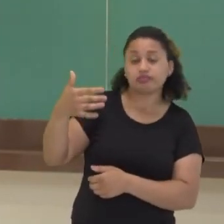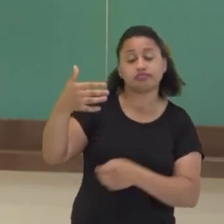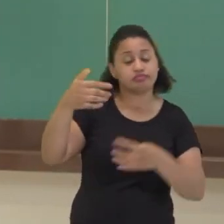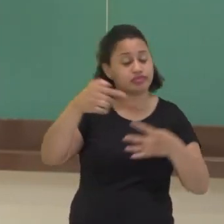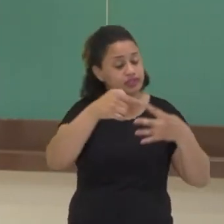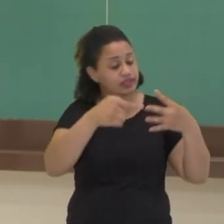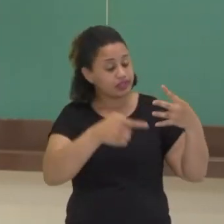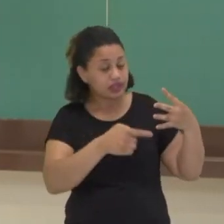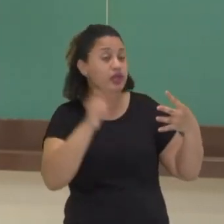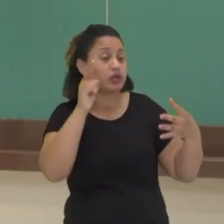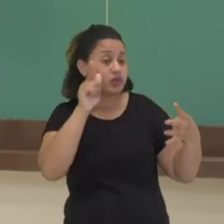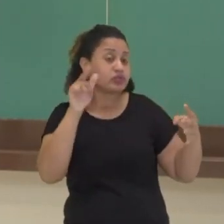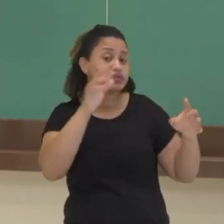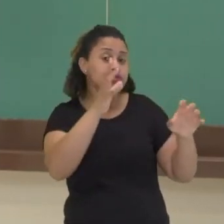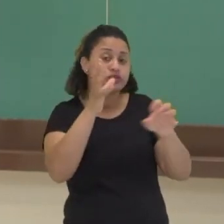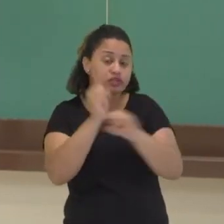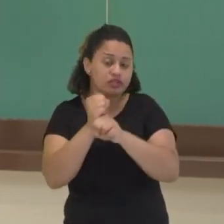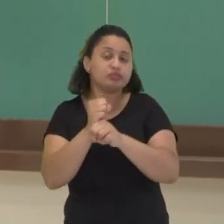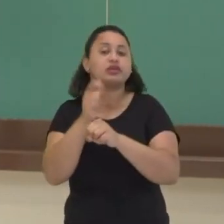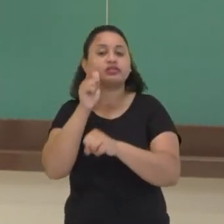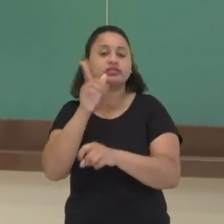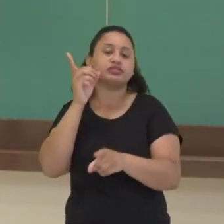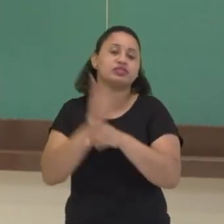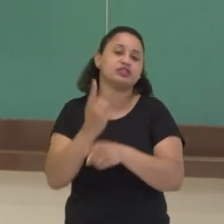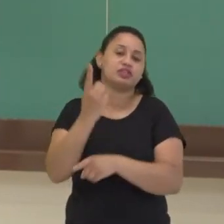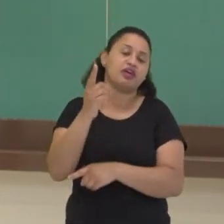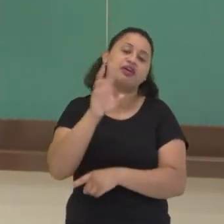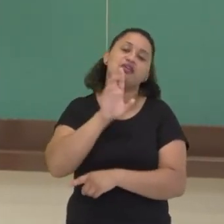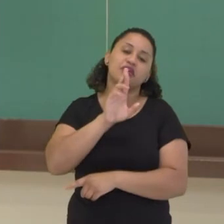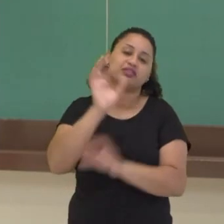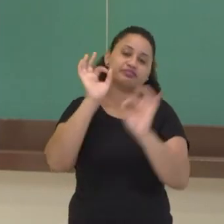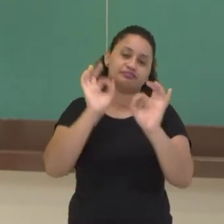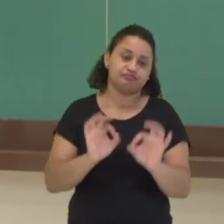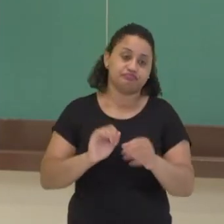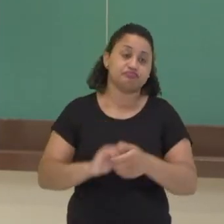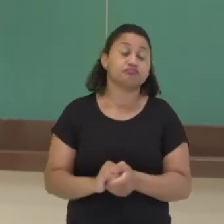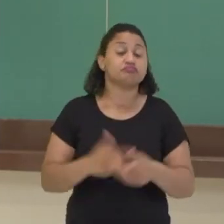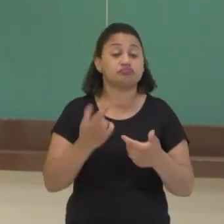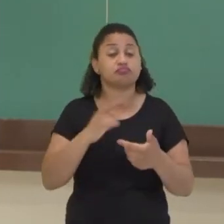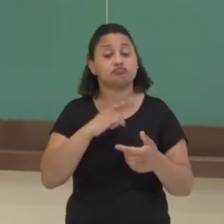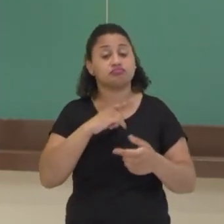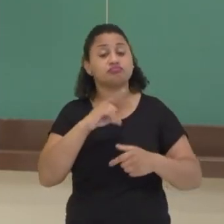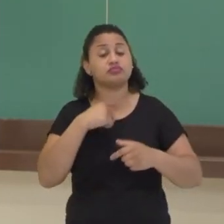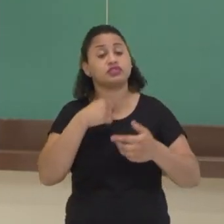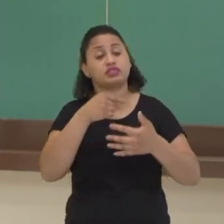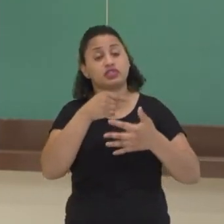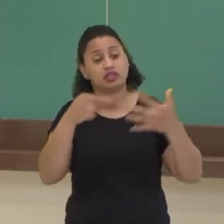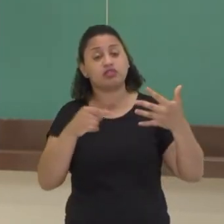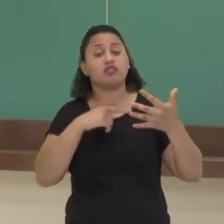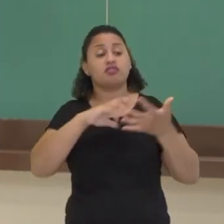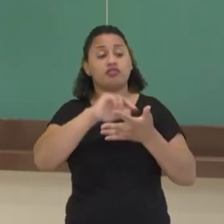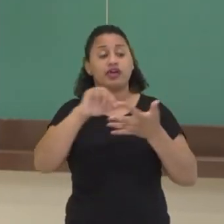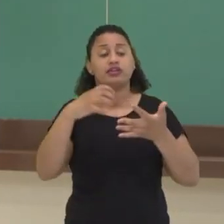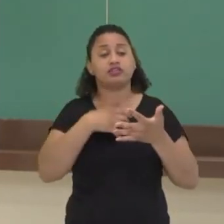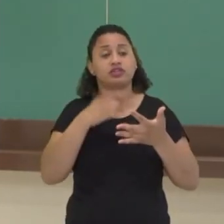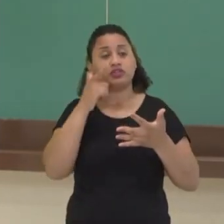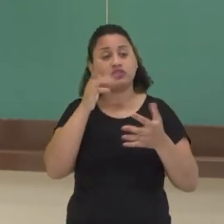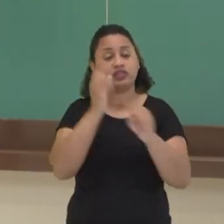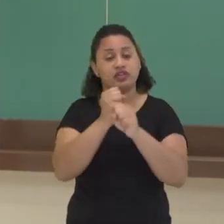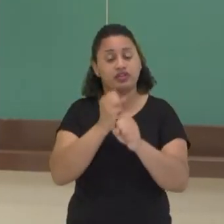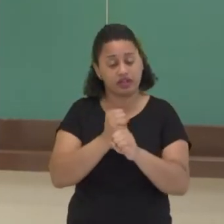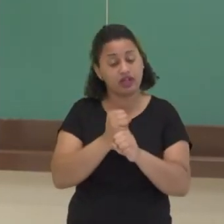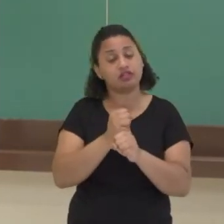D, certo? E depois eu posso somar tudo isso, né? Mas quando uso o princípio multiplicativo, ele